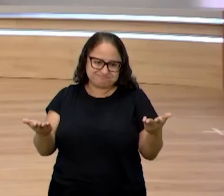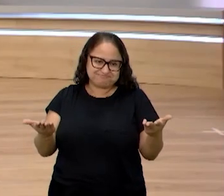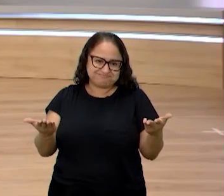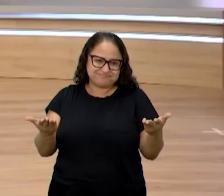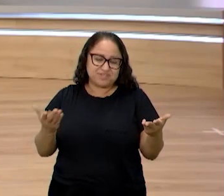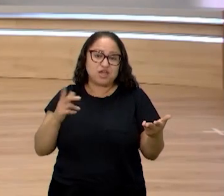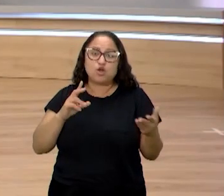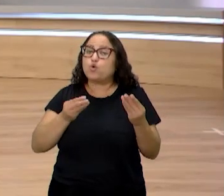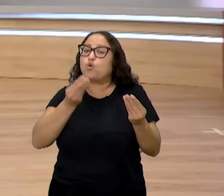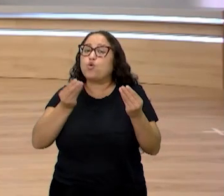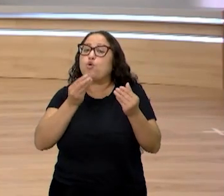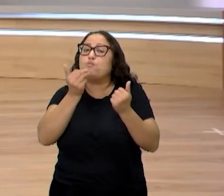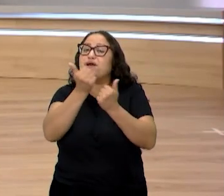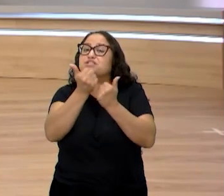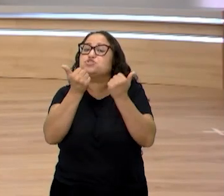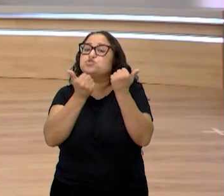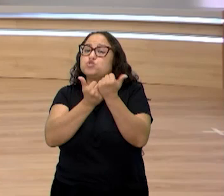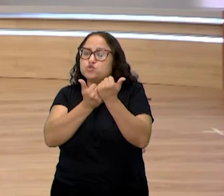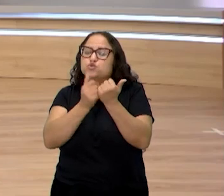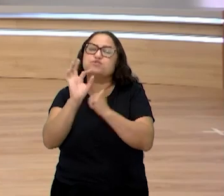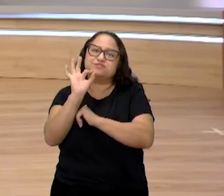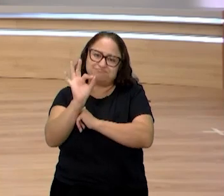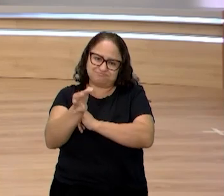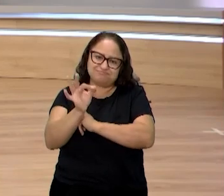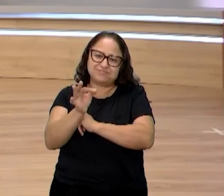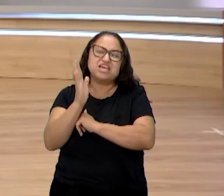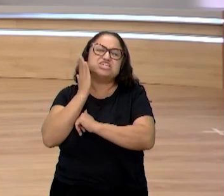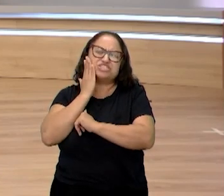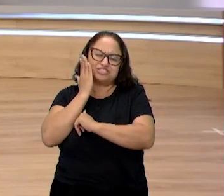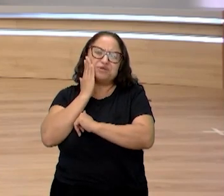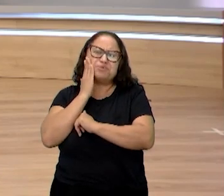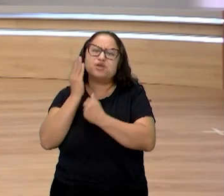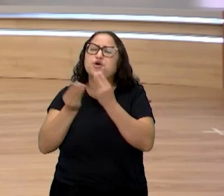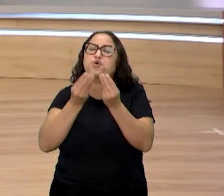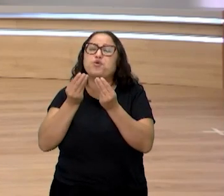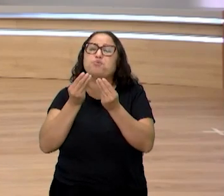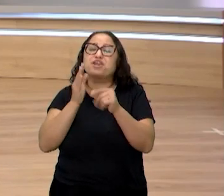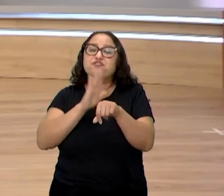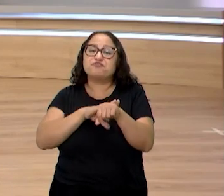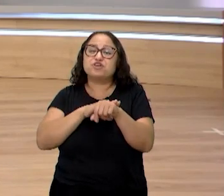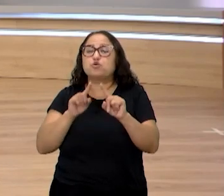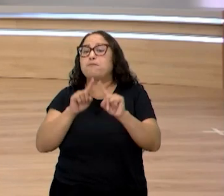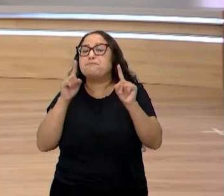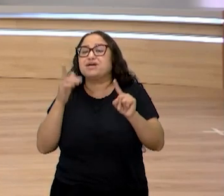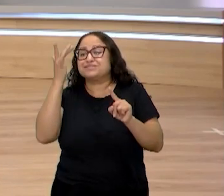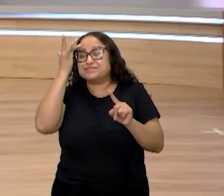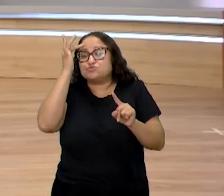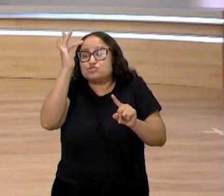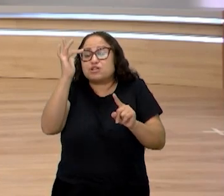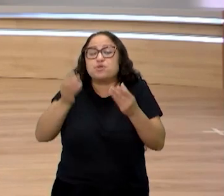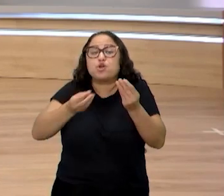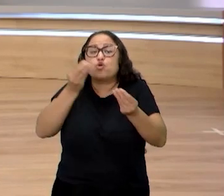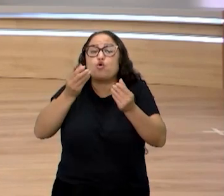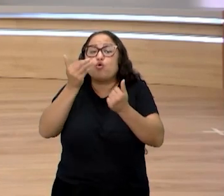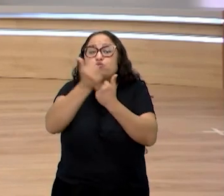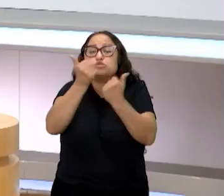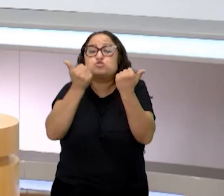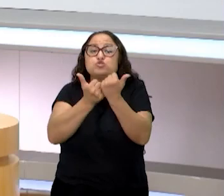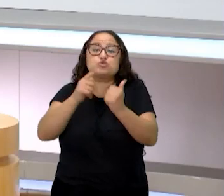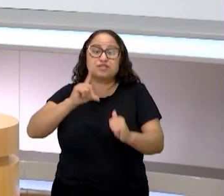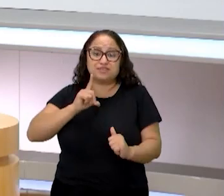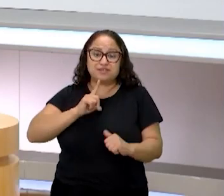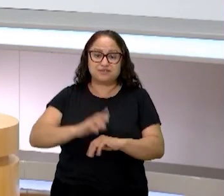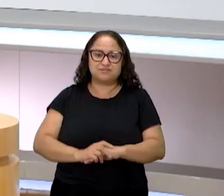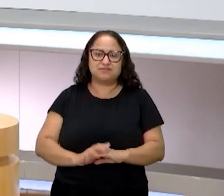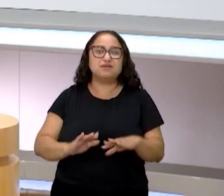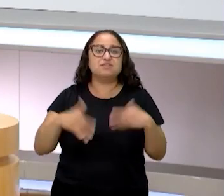da sua estrutura, na verdade, né? A gente já sabia como que ele era composto, mas não sabia como que ele estava estruturado. E a gente